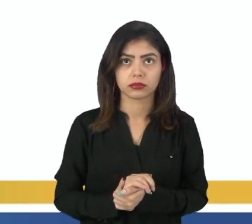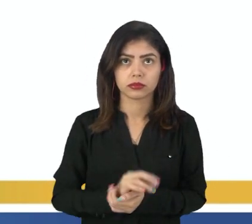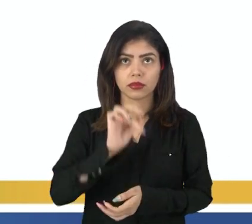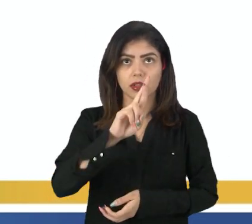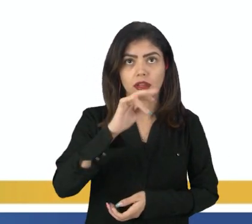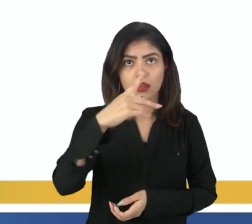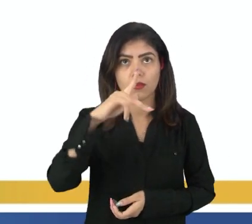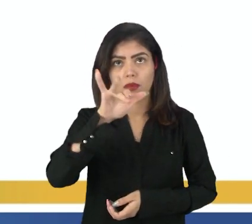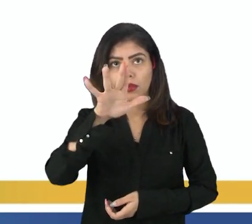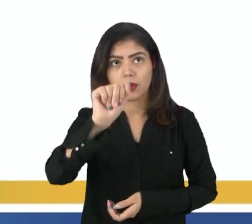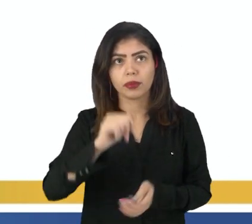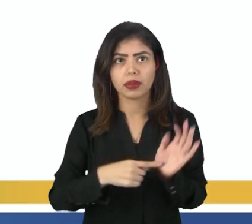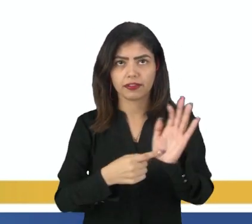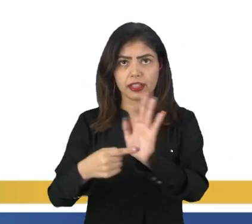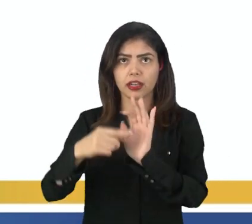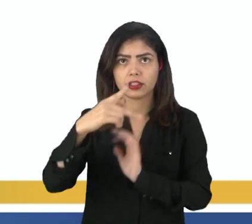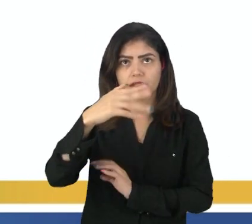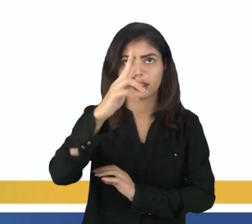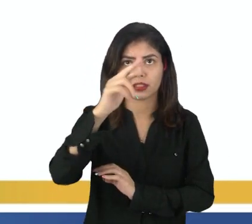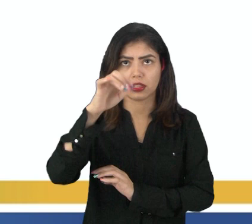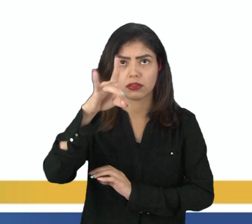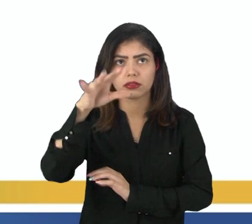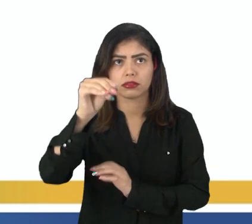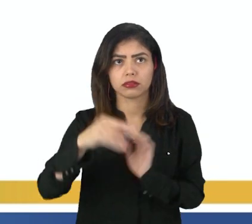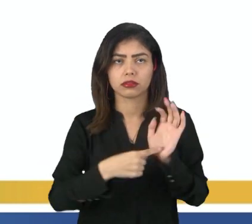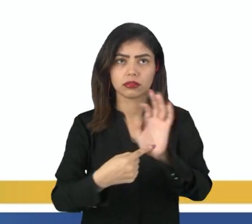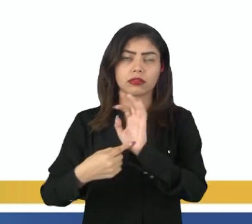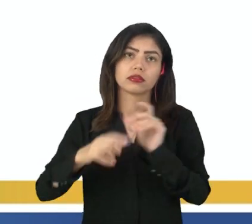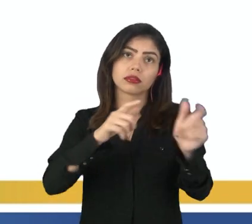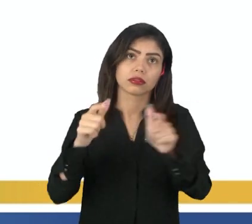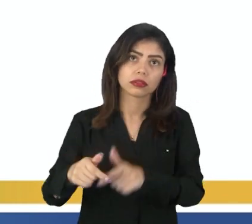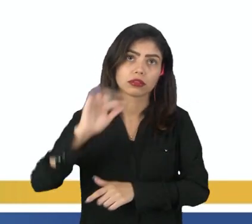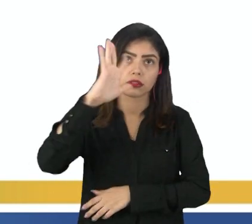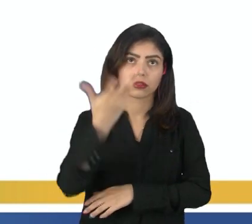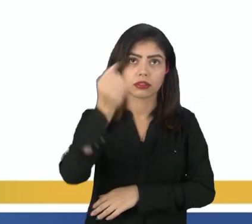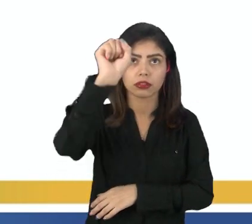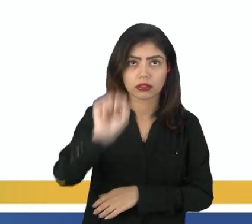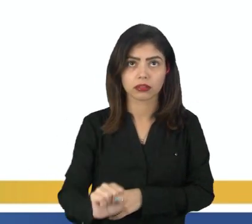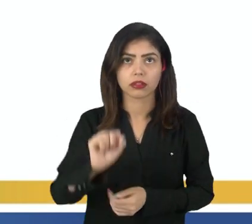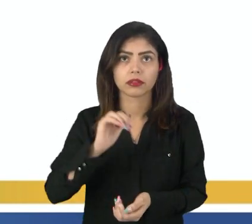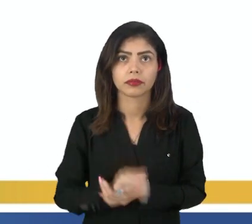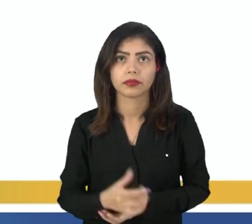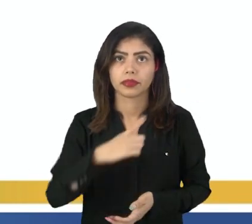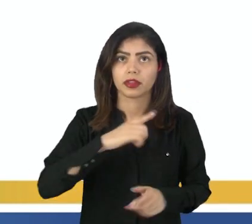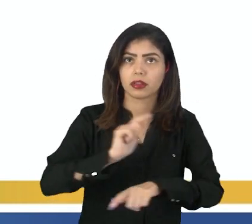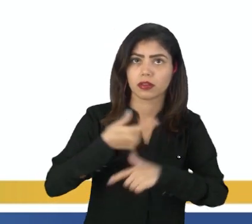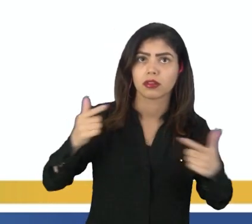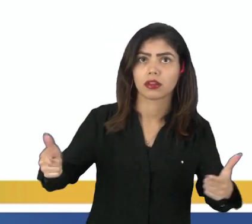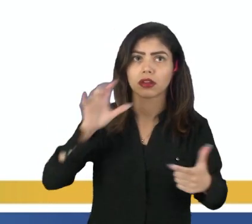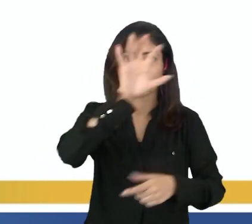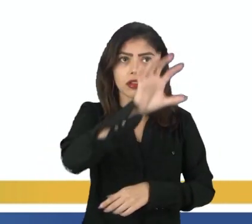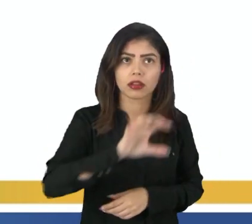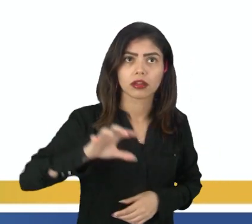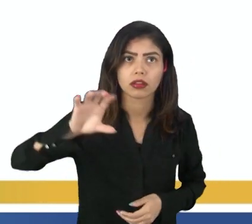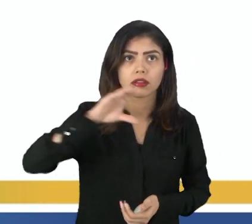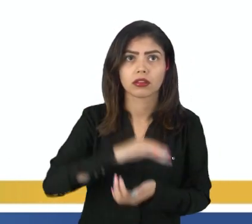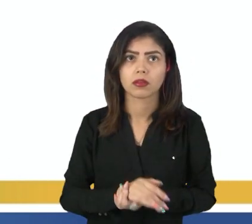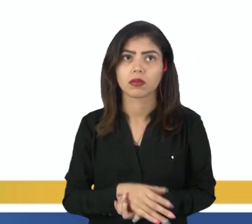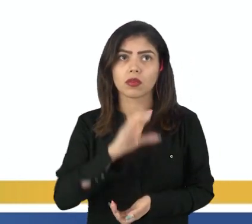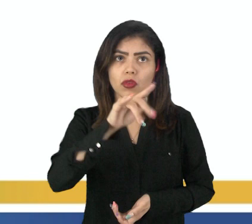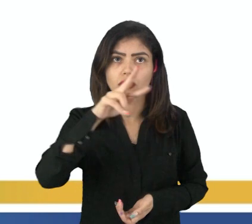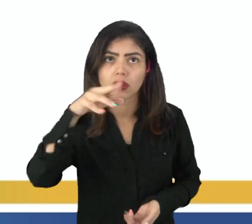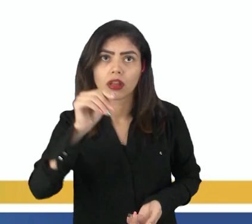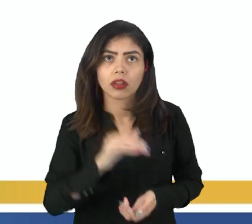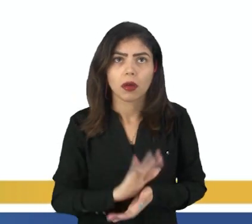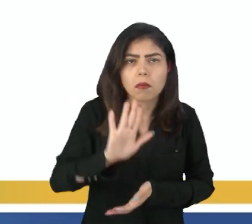forma de república federativa e está localizado na América do Sul, sendo o maior país dessa região com mais de 8,5 milhões